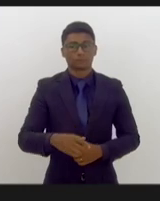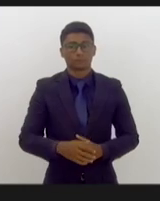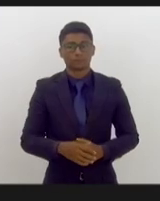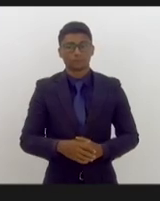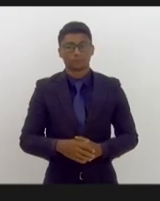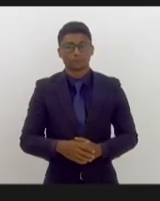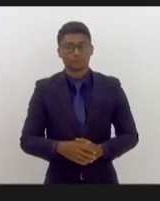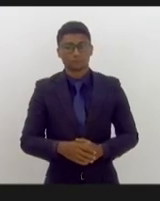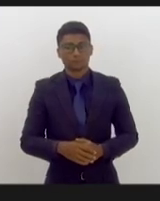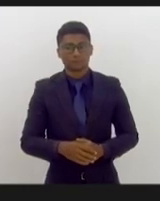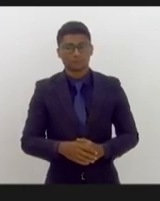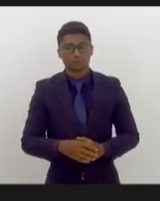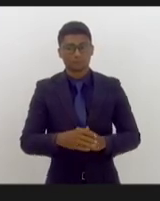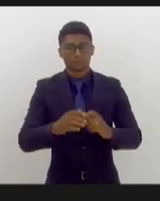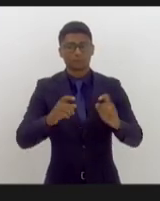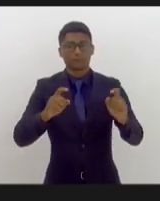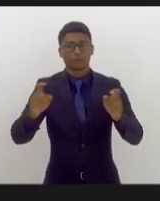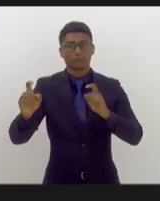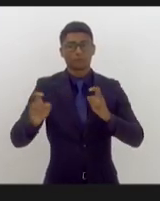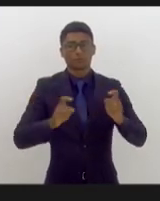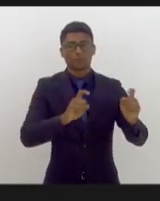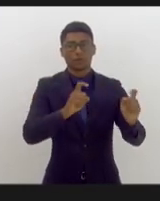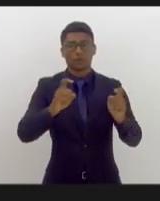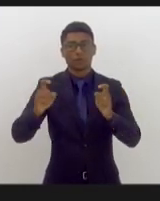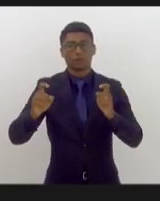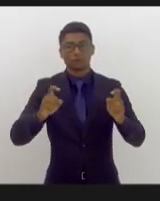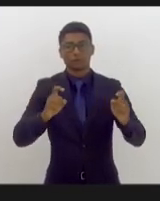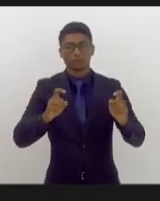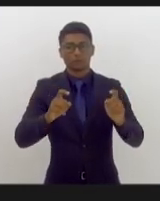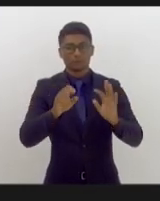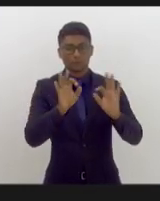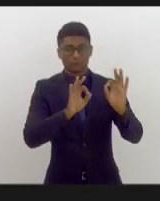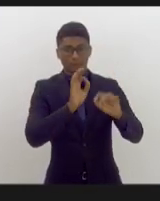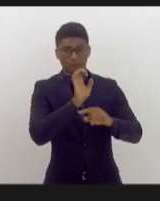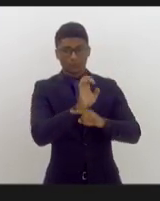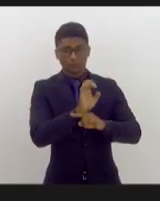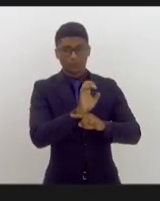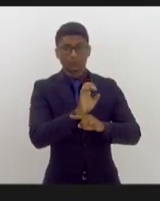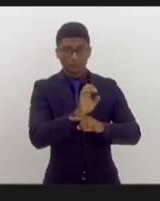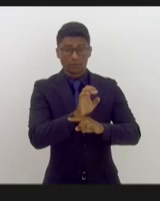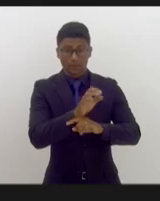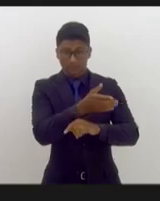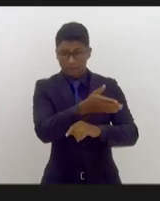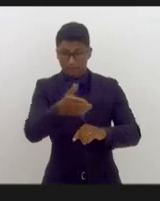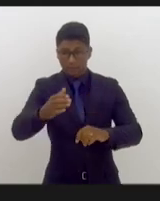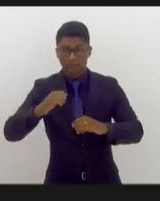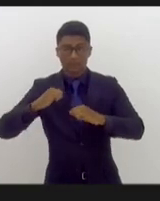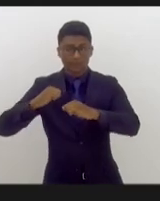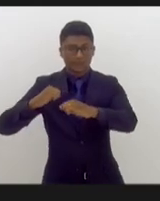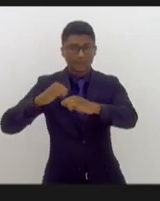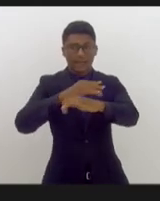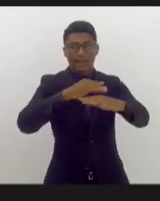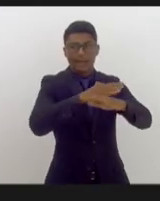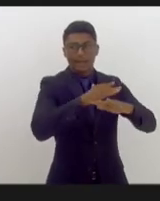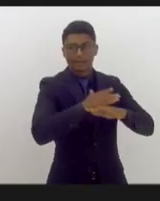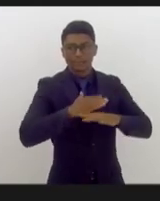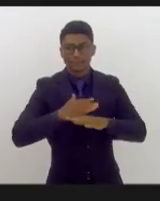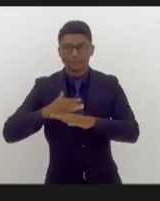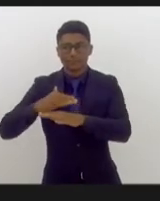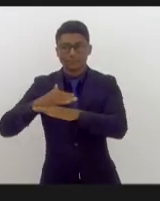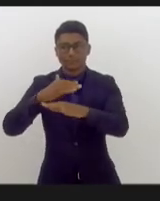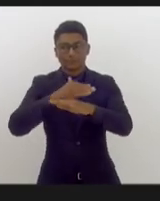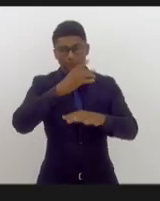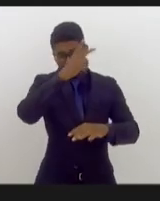dando início a essa discussão do plano estadual, dizer para os municípios que na próxima avaliação de plano